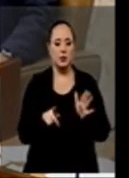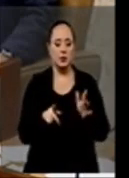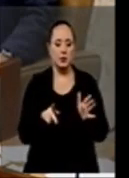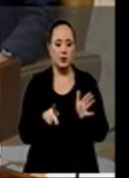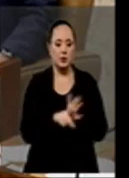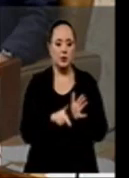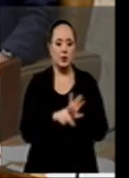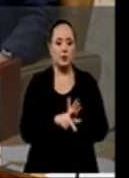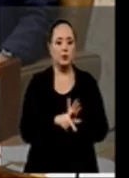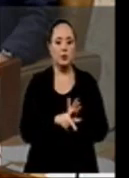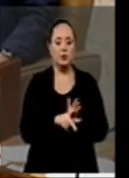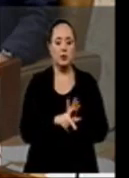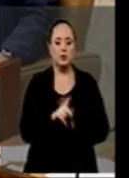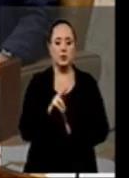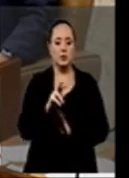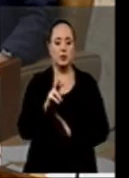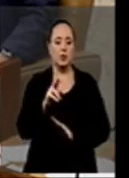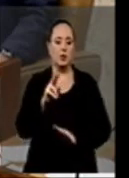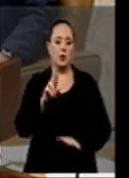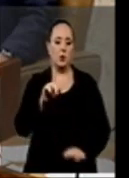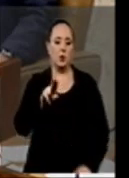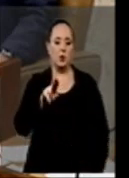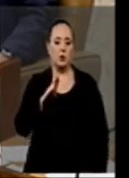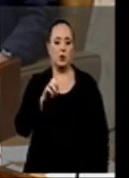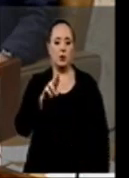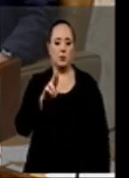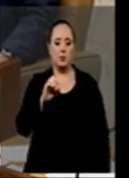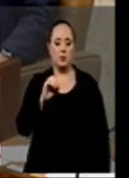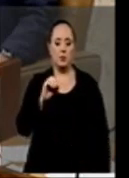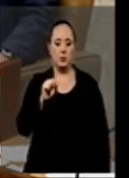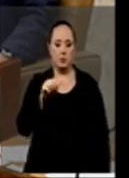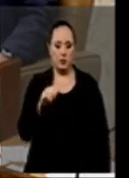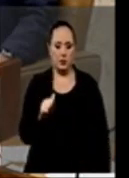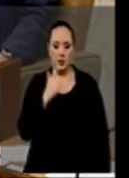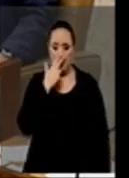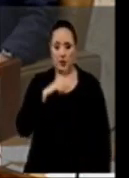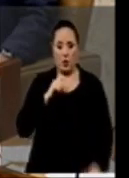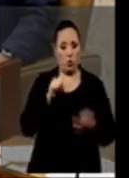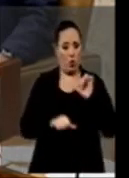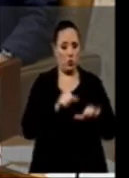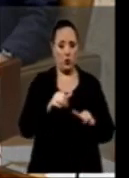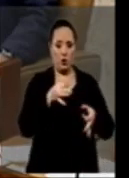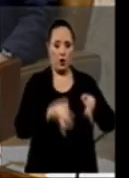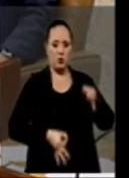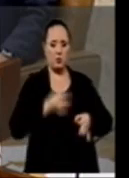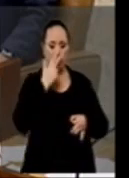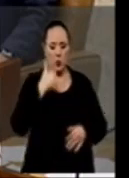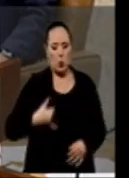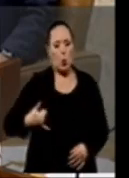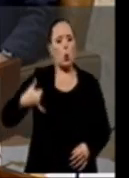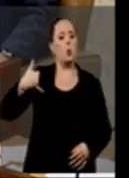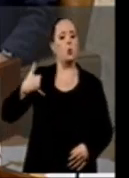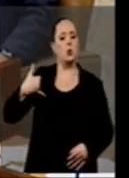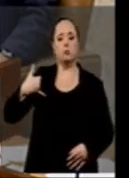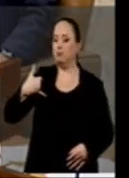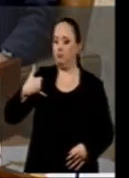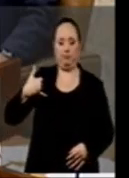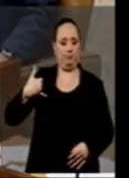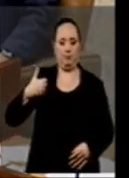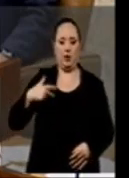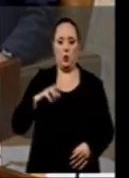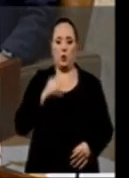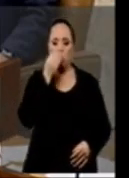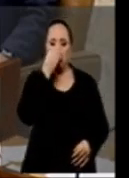barbosa eu não troco à justiça pela soberba eu não deixo o direito pela